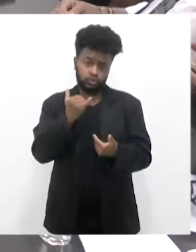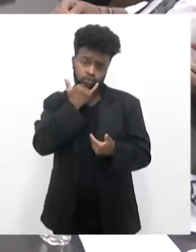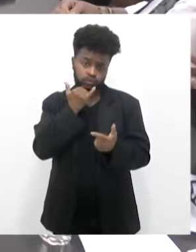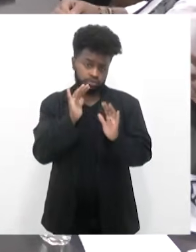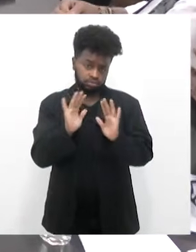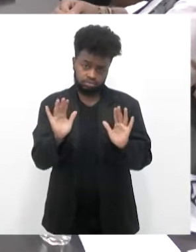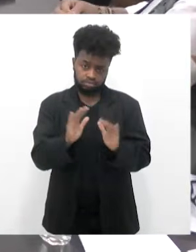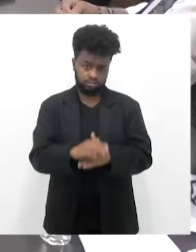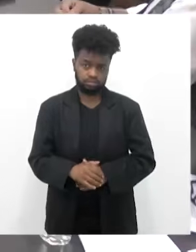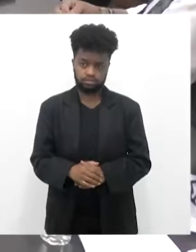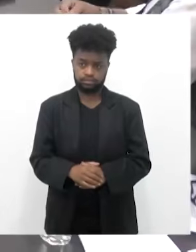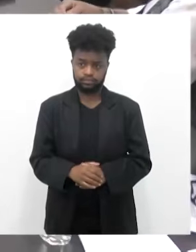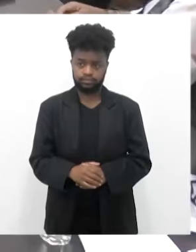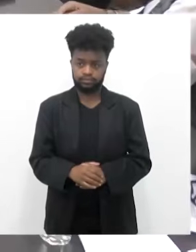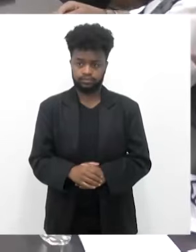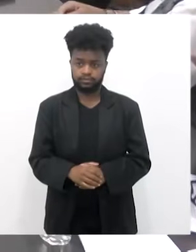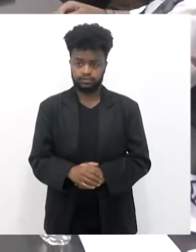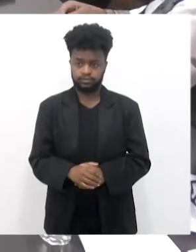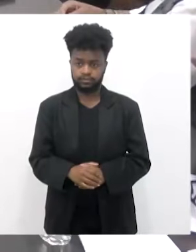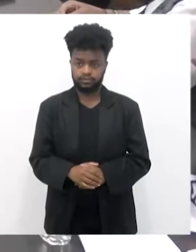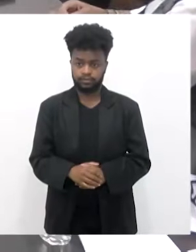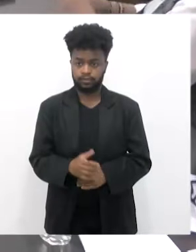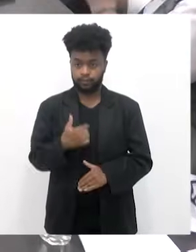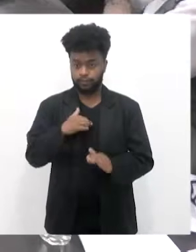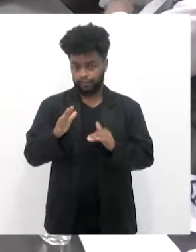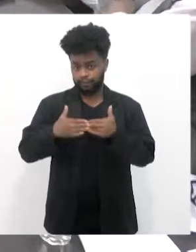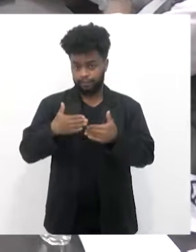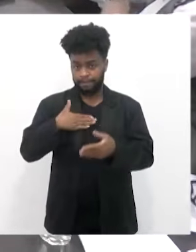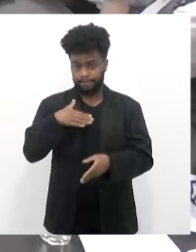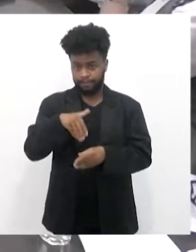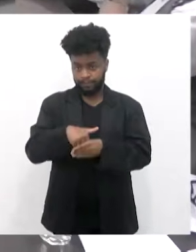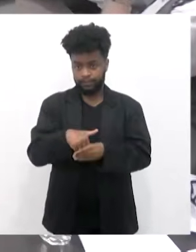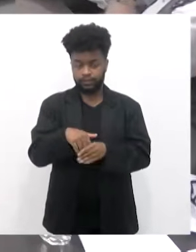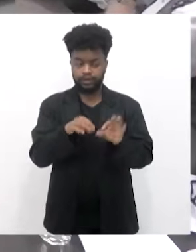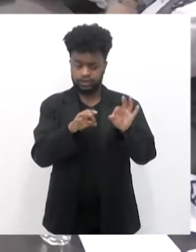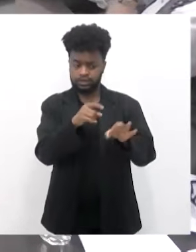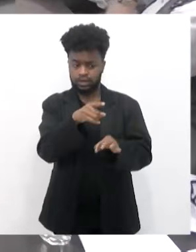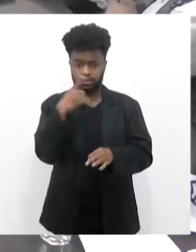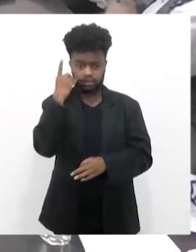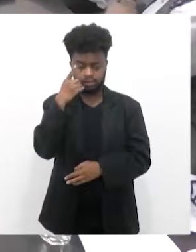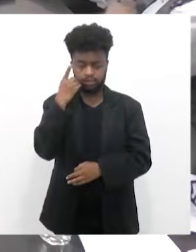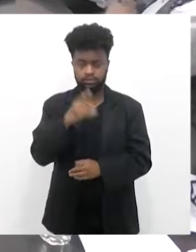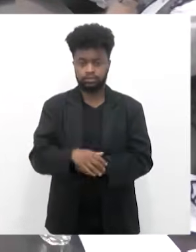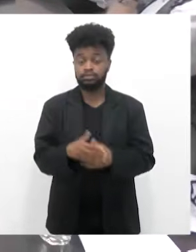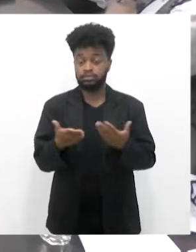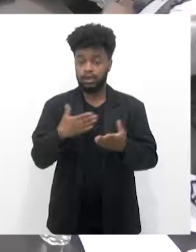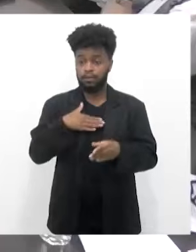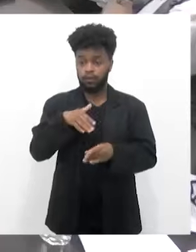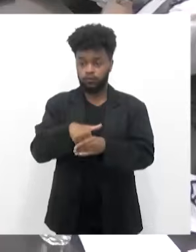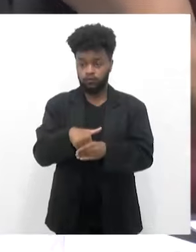Bom, deixa Meu amigo. eu fechar o voto. Está certíssimo, Luiz Paulo. Então, meu voto